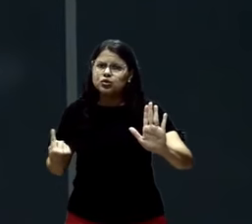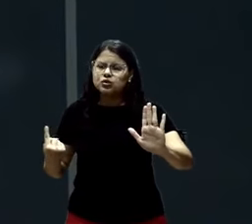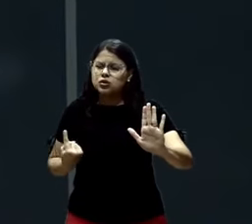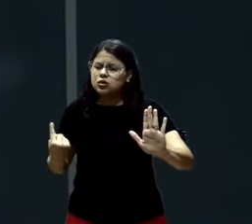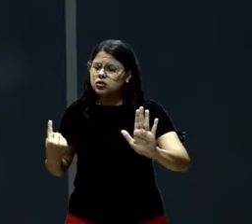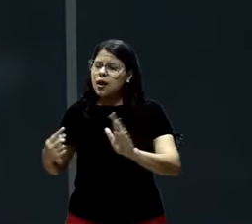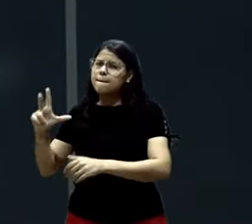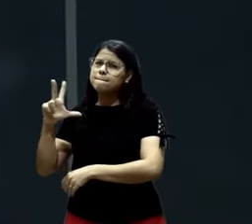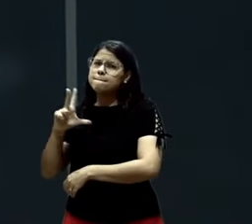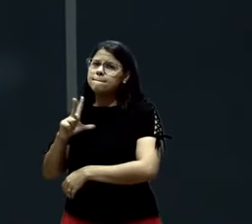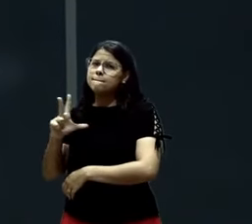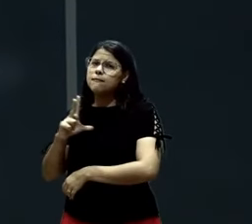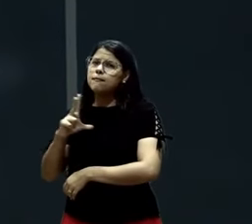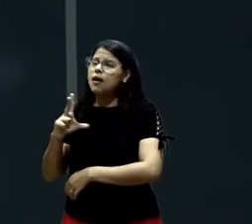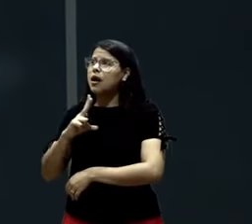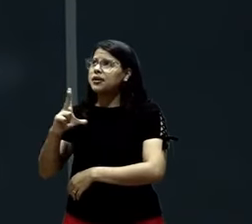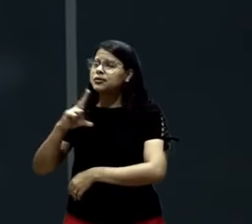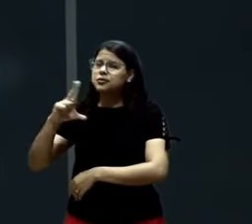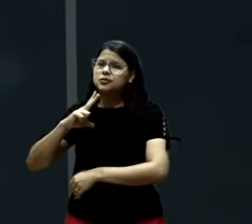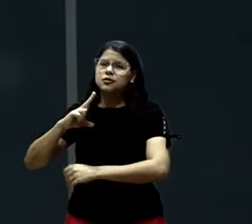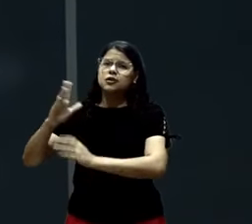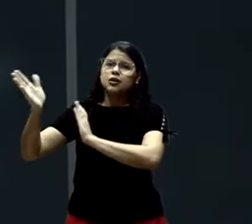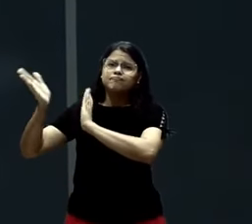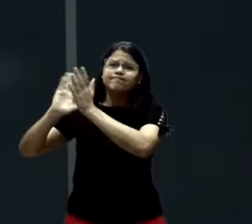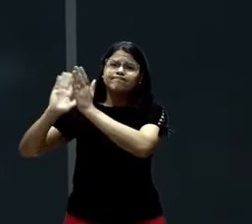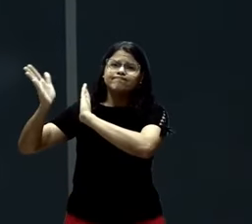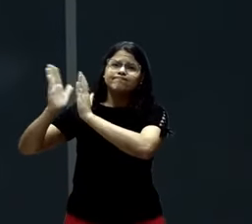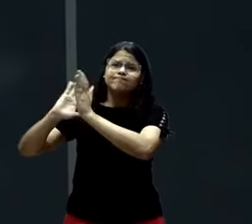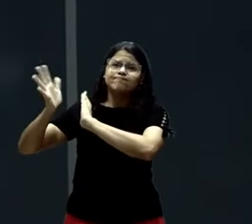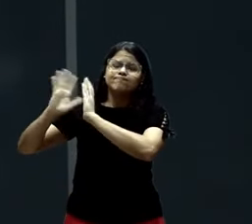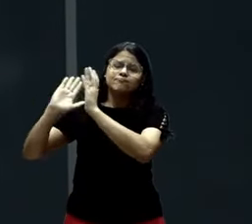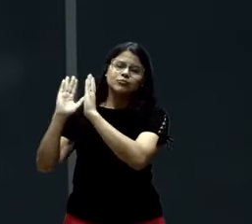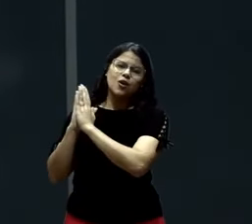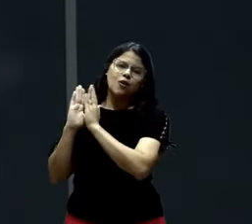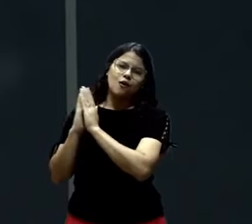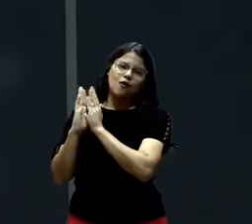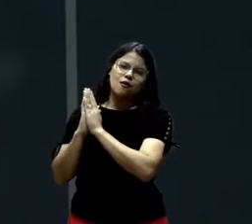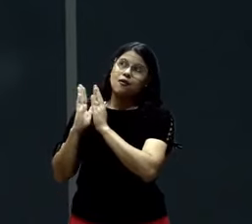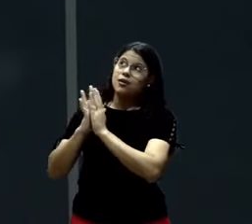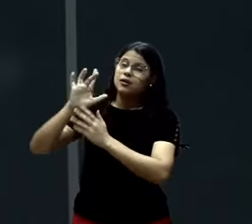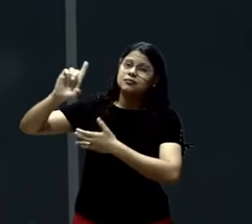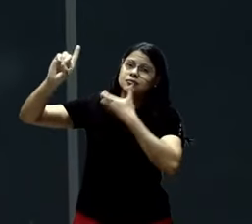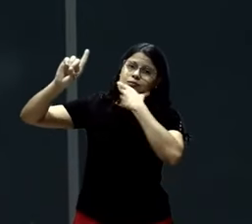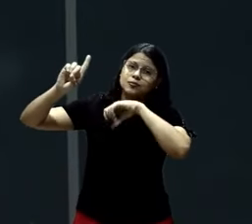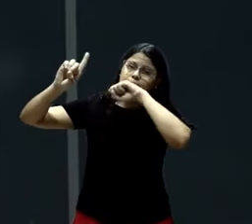para ter os seus períodos de conversa com Deus, de conversa com o